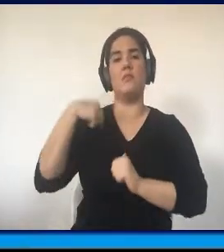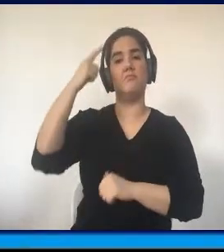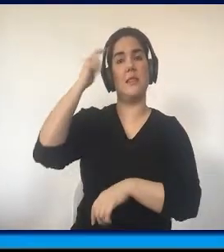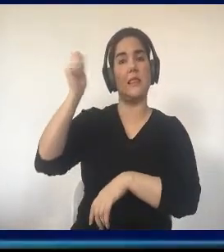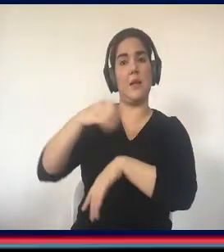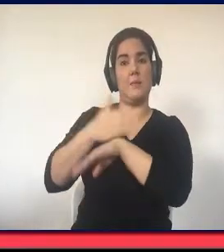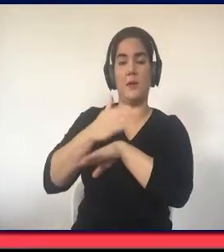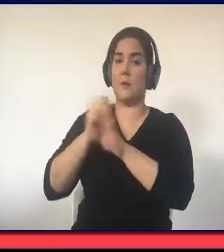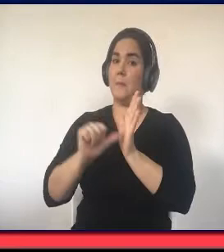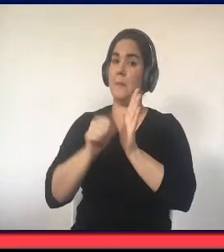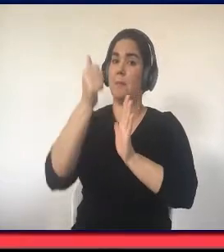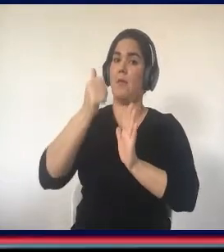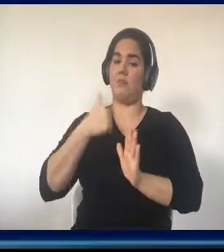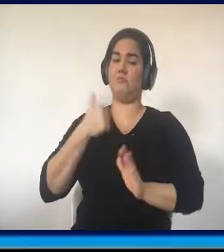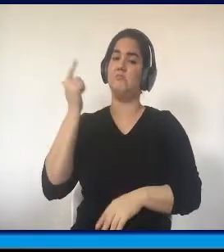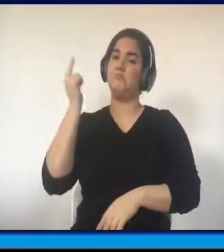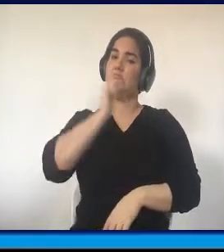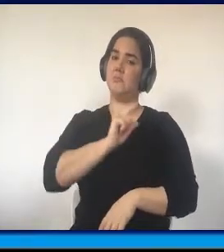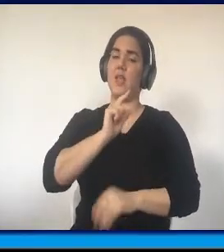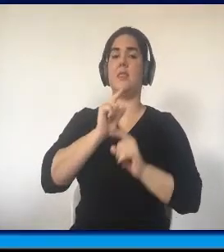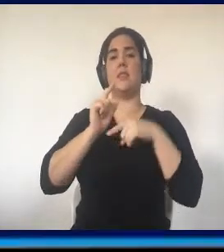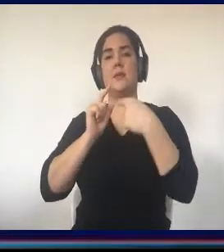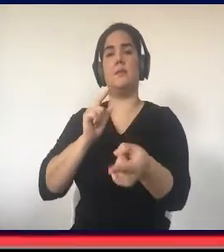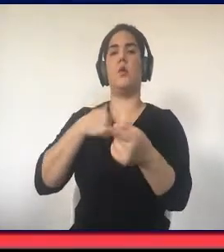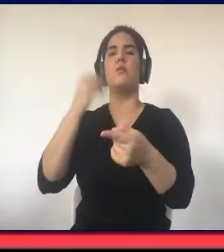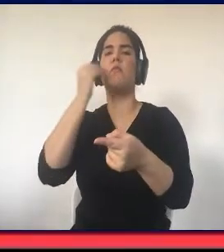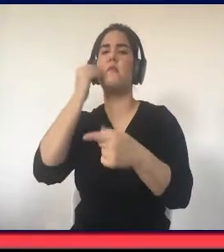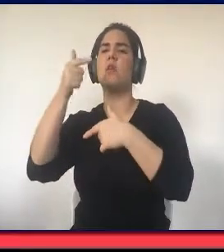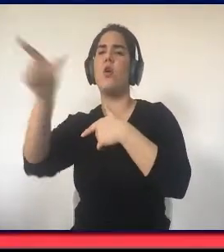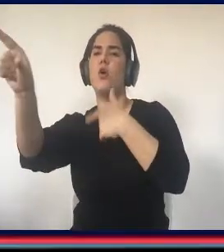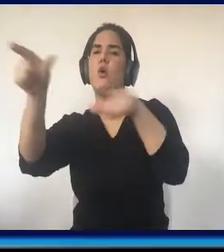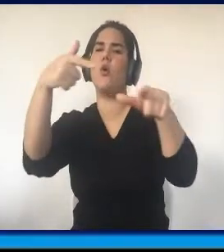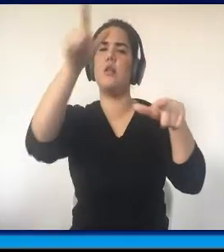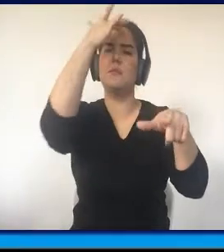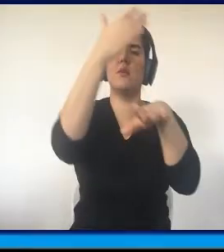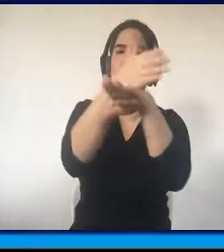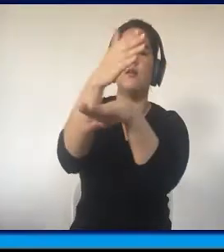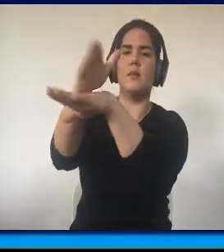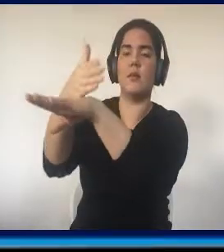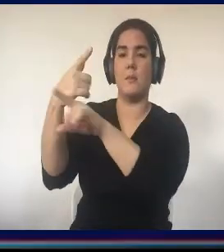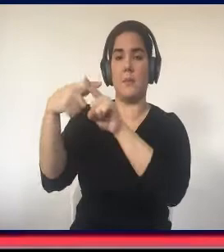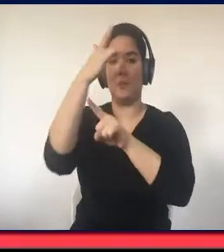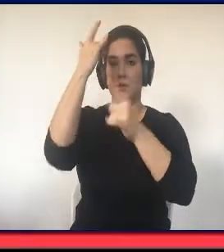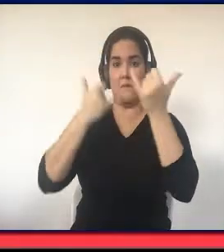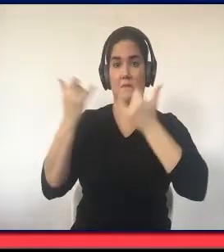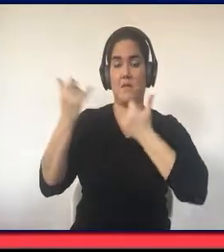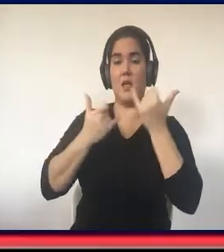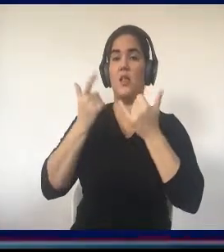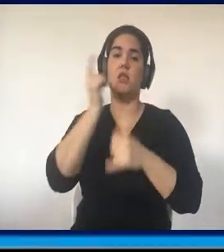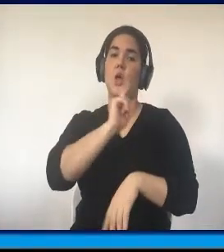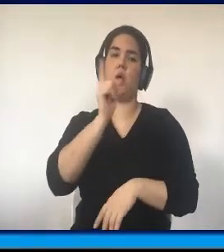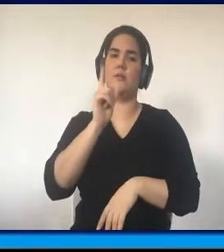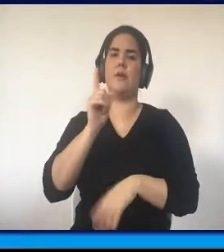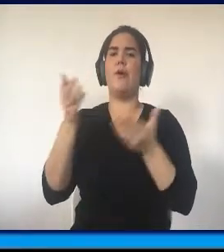comigo, depois eu comecei a testar, ver se funcionava com os outros. Tem pessoas que falam que a gente não consegue tirar as crianças do celular. A